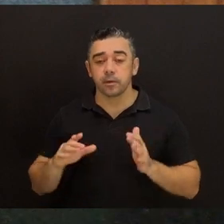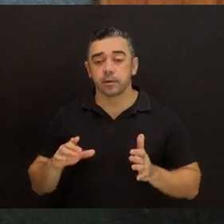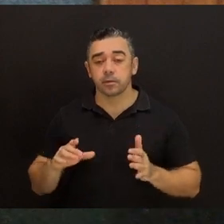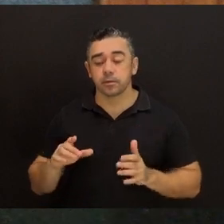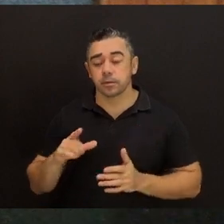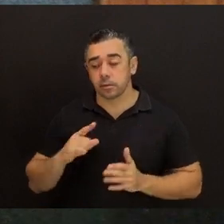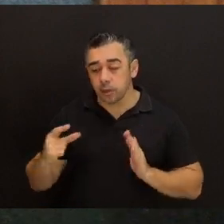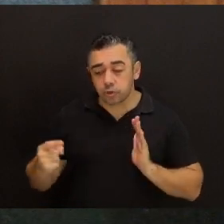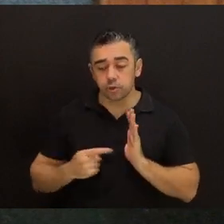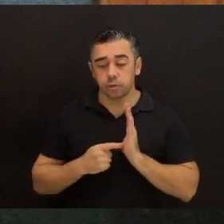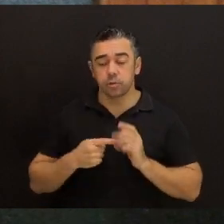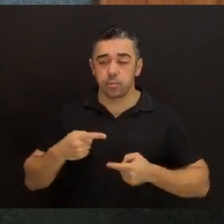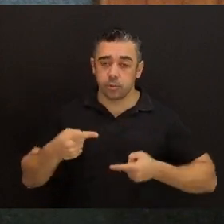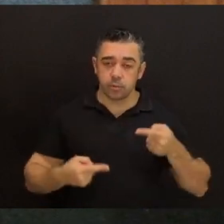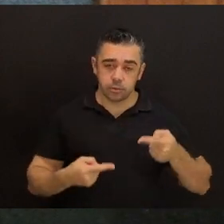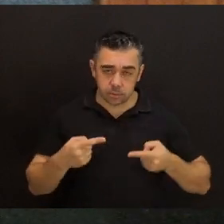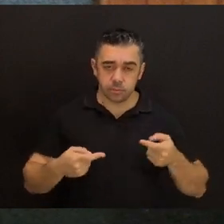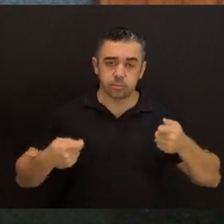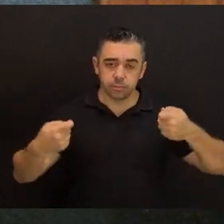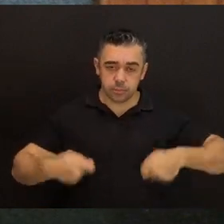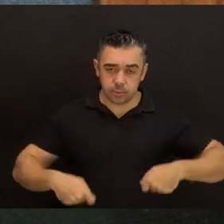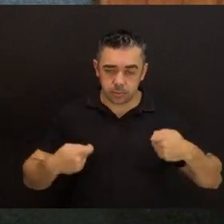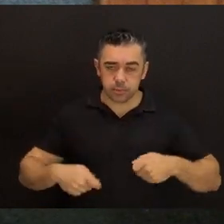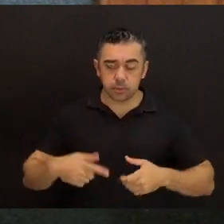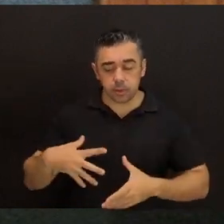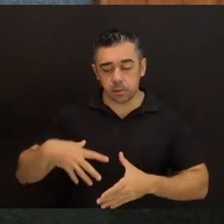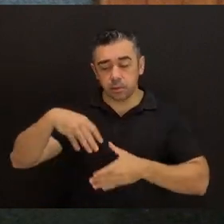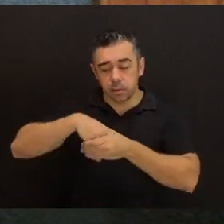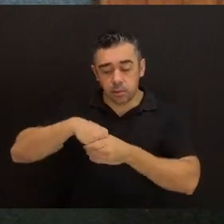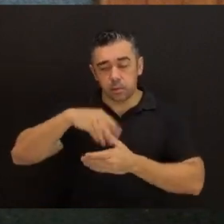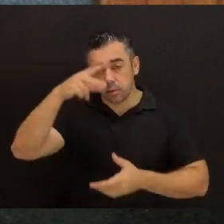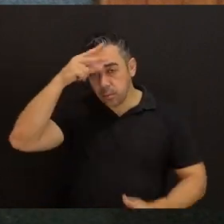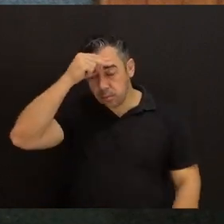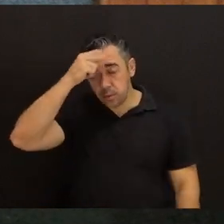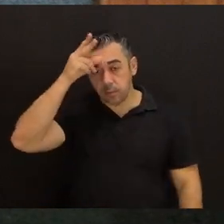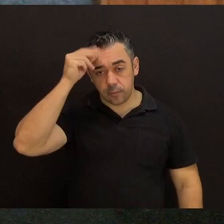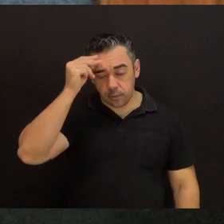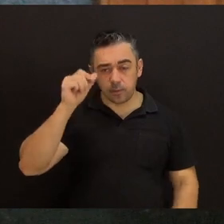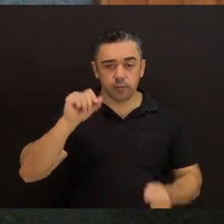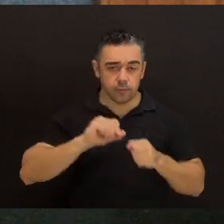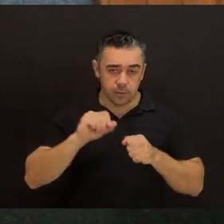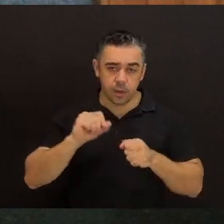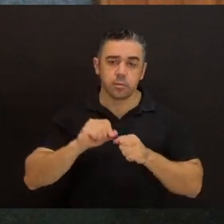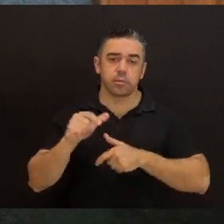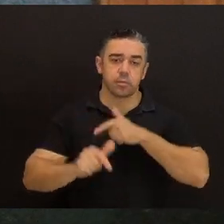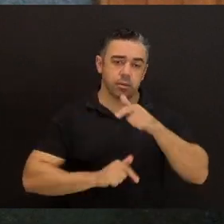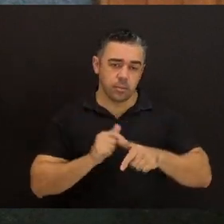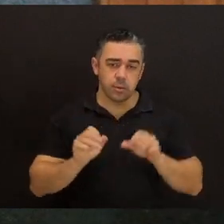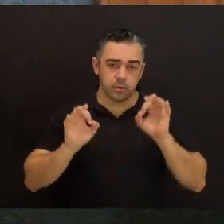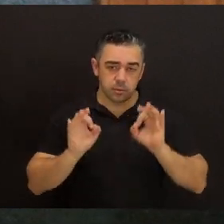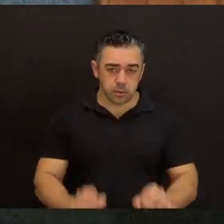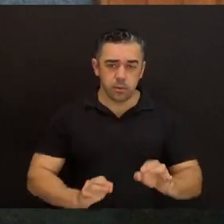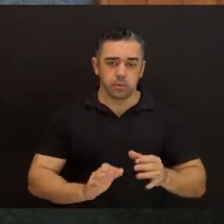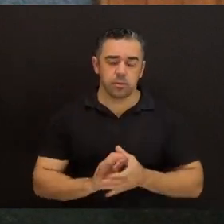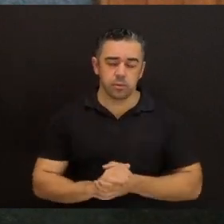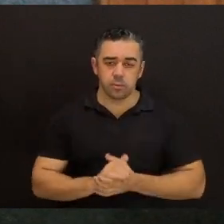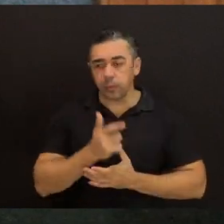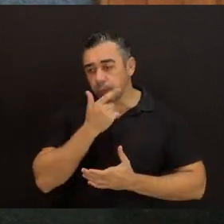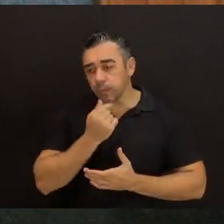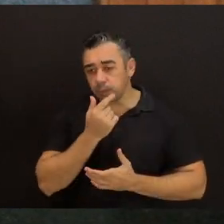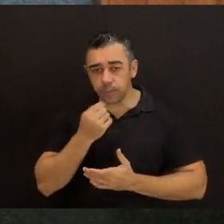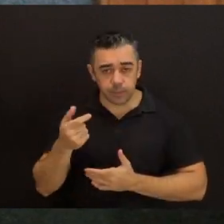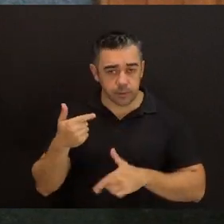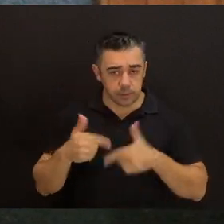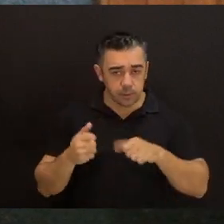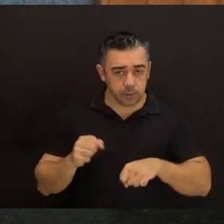indicações políticas estejam dentro da Prefeitura e que façam ações como essa se fosse um servidor